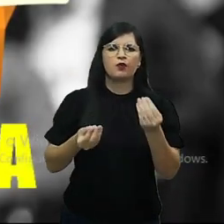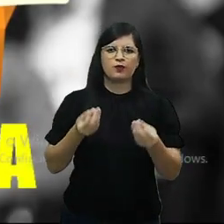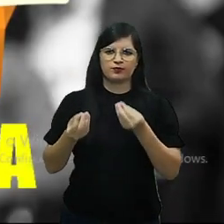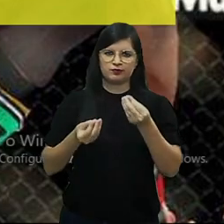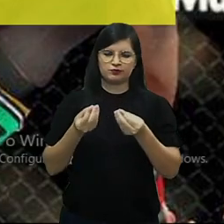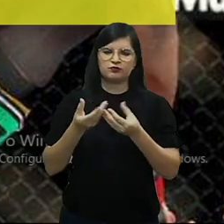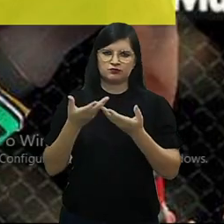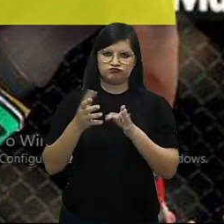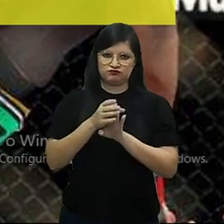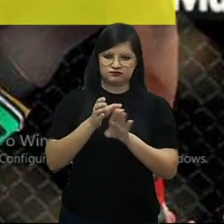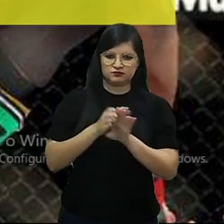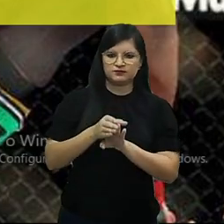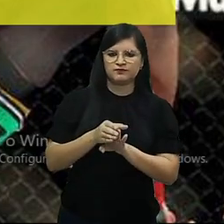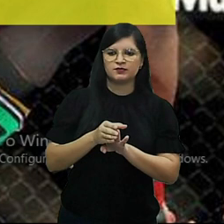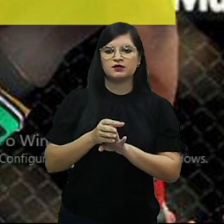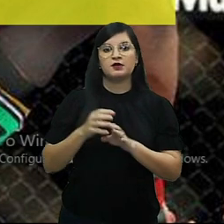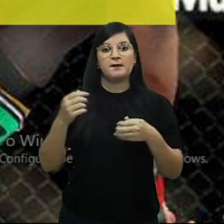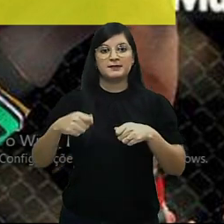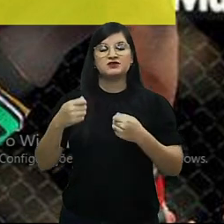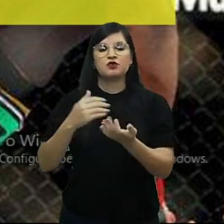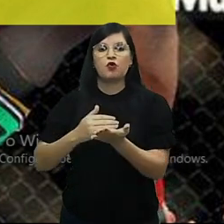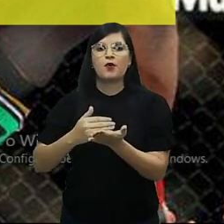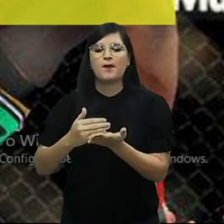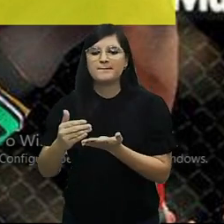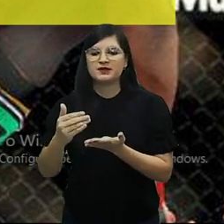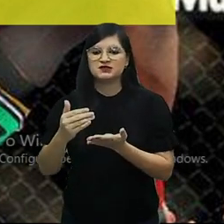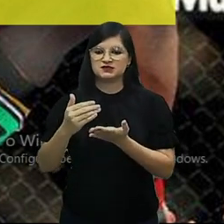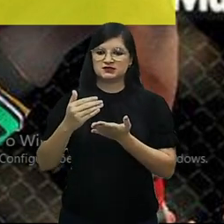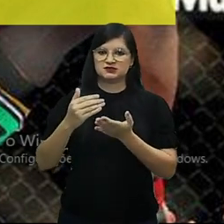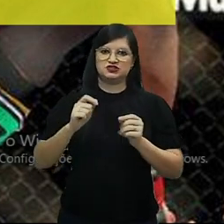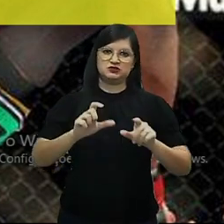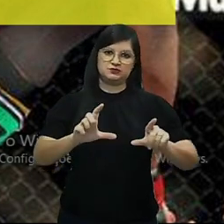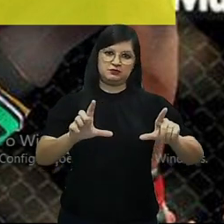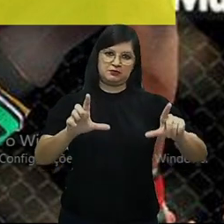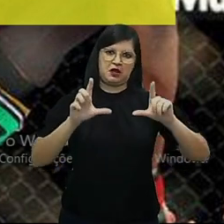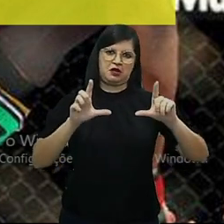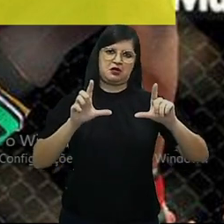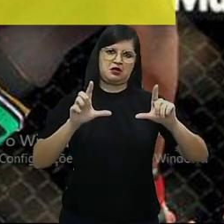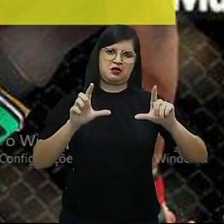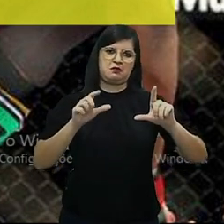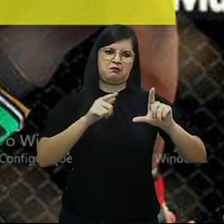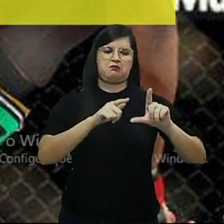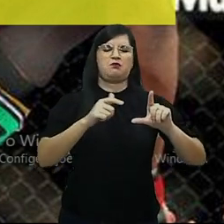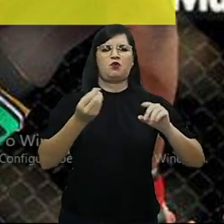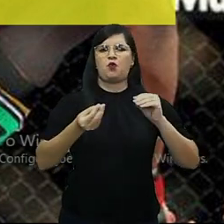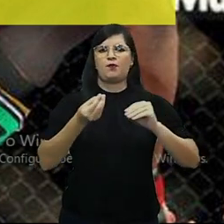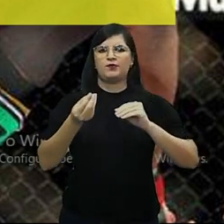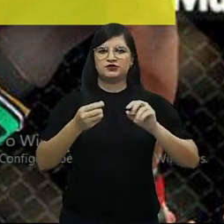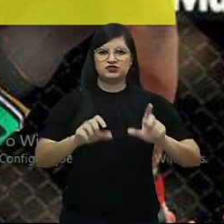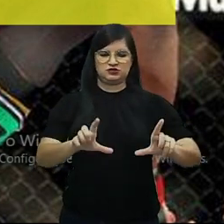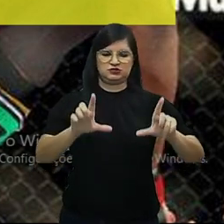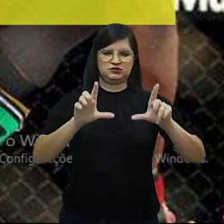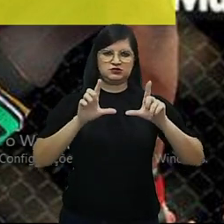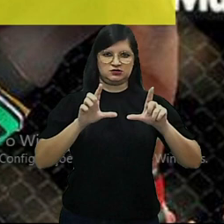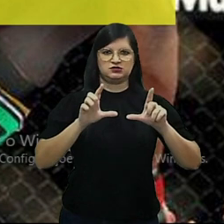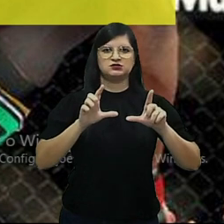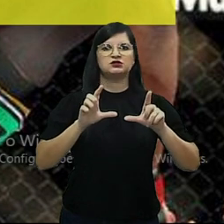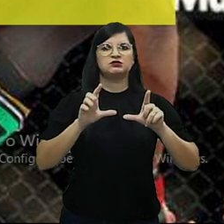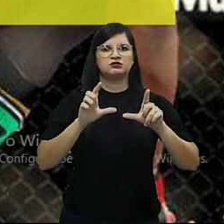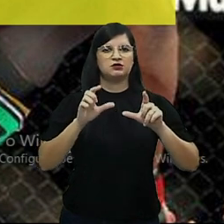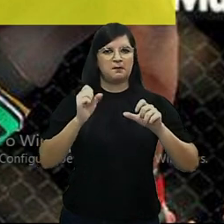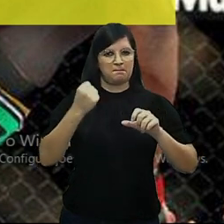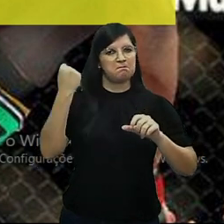diria basicamente o seguinte, que você deve começar com um punch slide. E o que é um punch slide? É começar com um slide que é